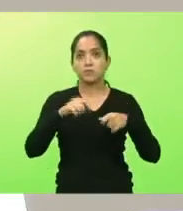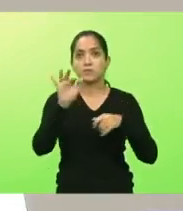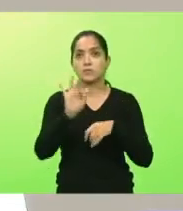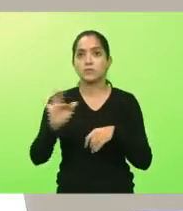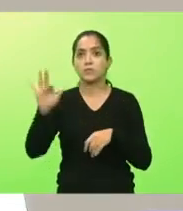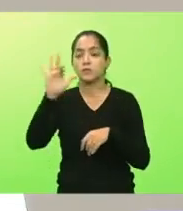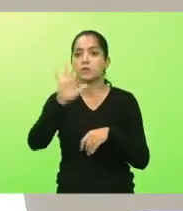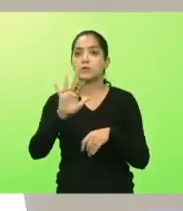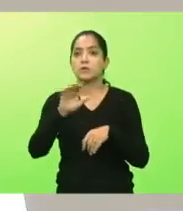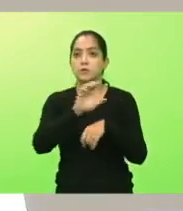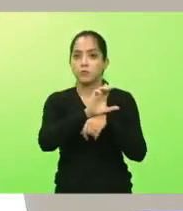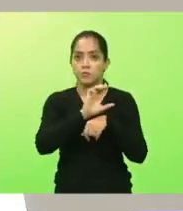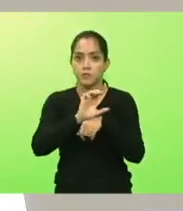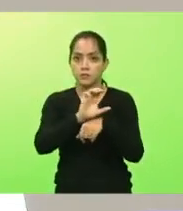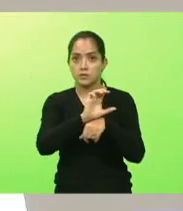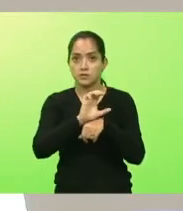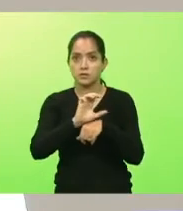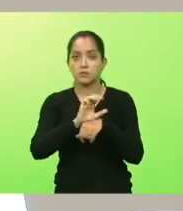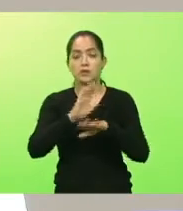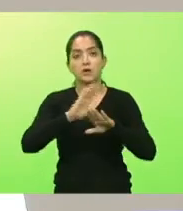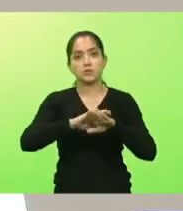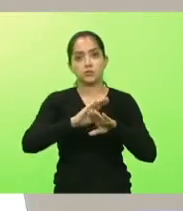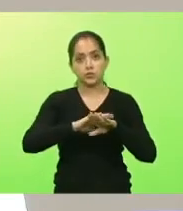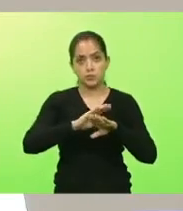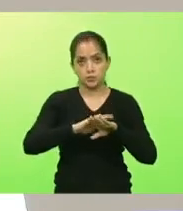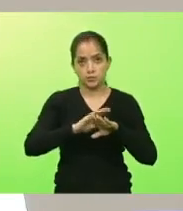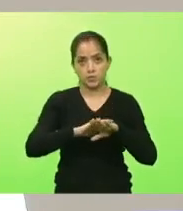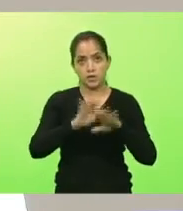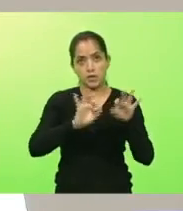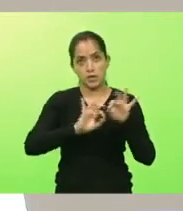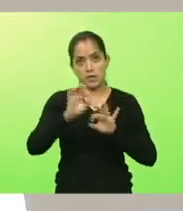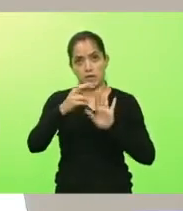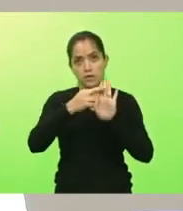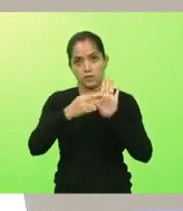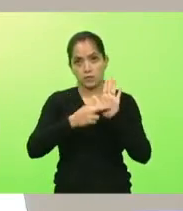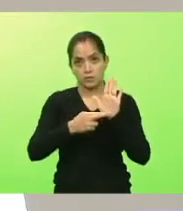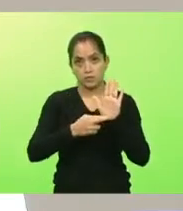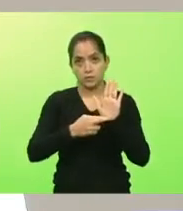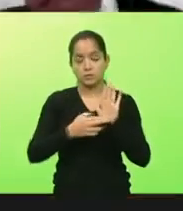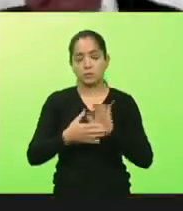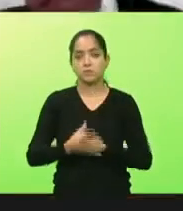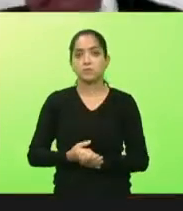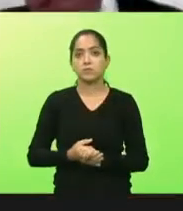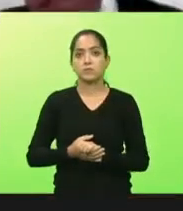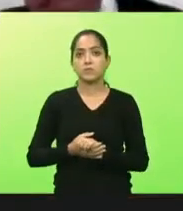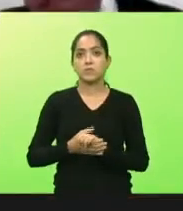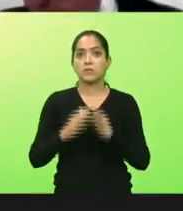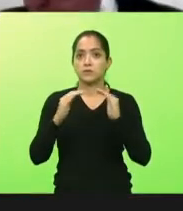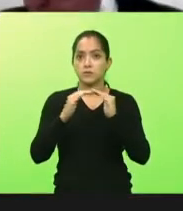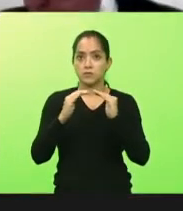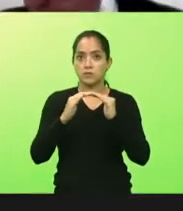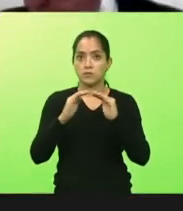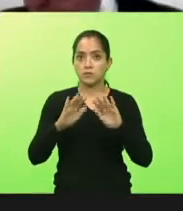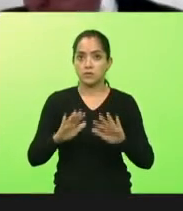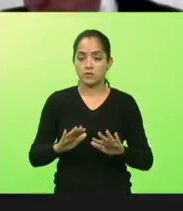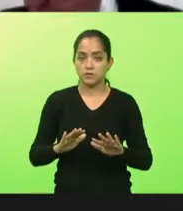atribuindo aos Estados Federados maior autonomia regulatória. Deputados que aprovam, permaneçam como se